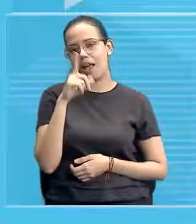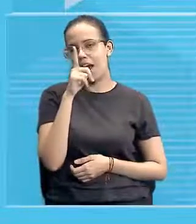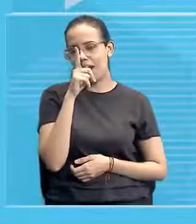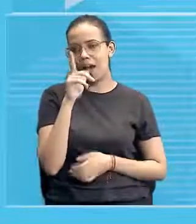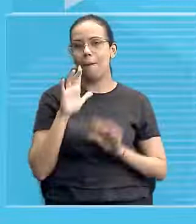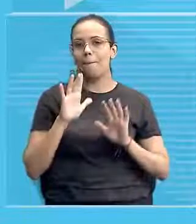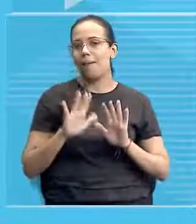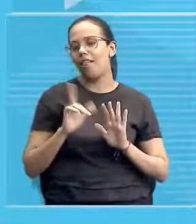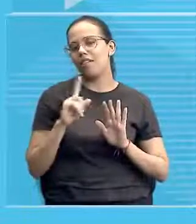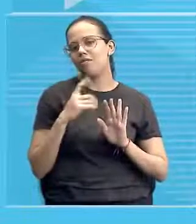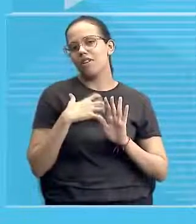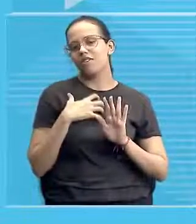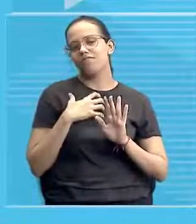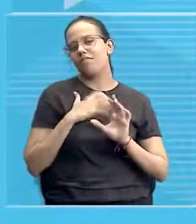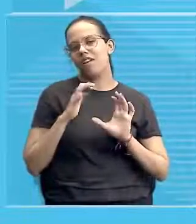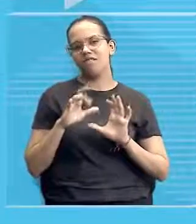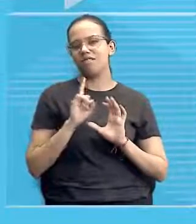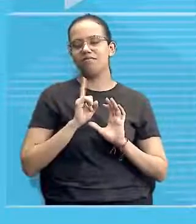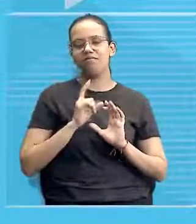sente assim.